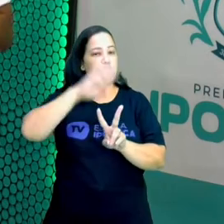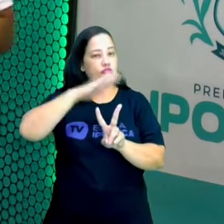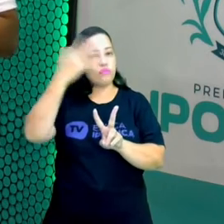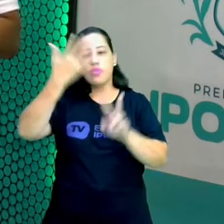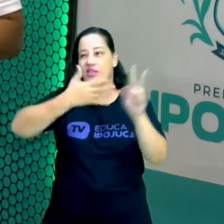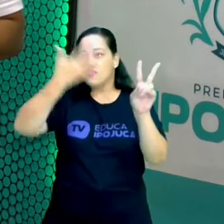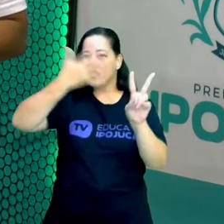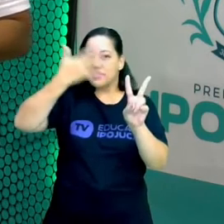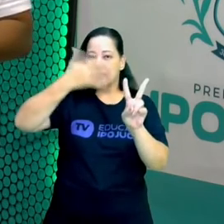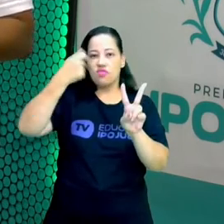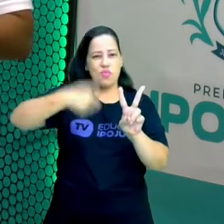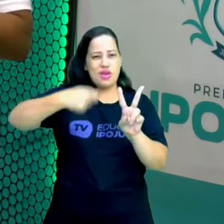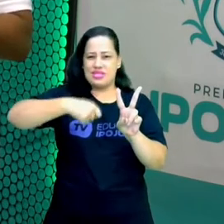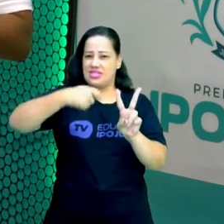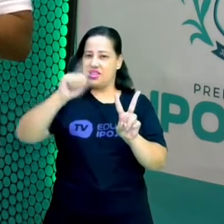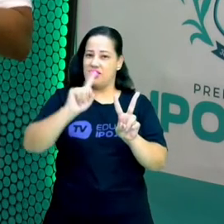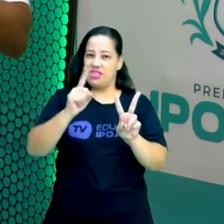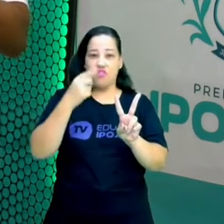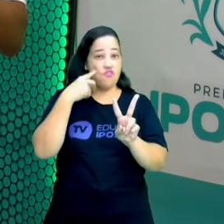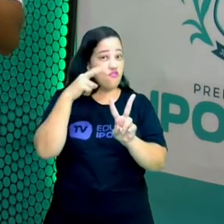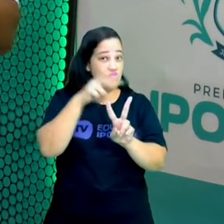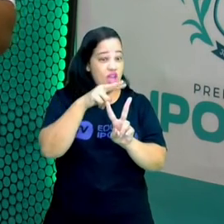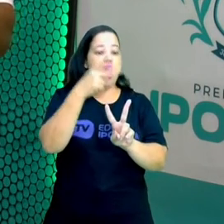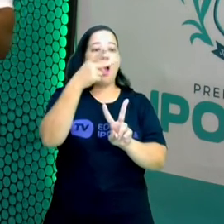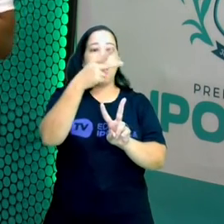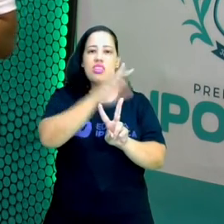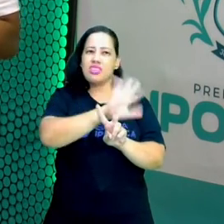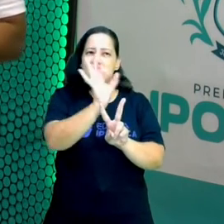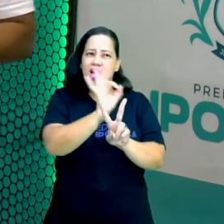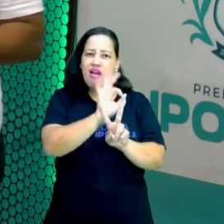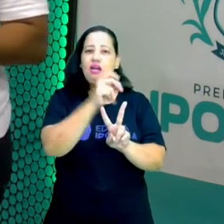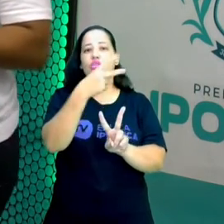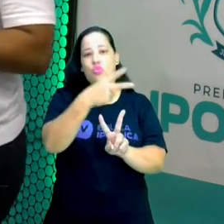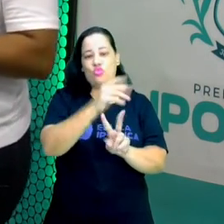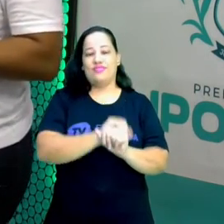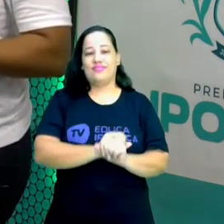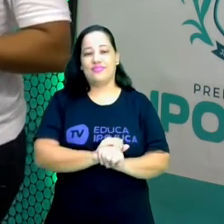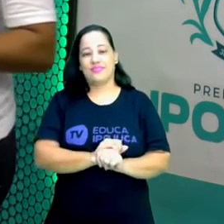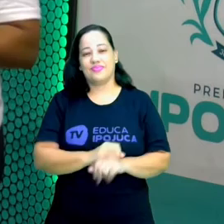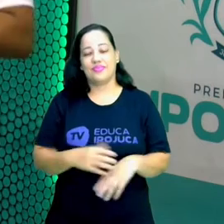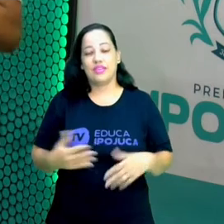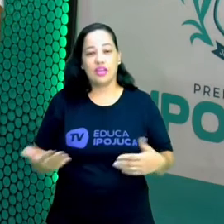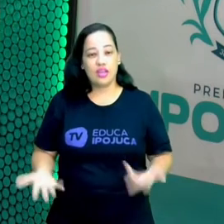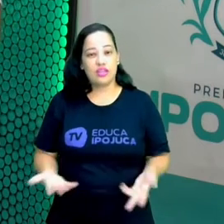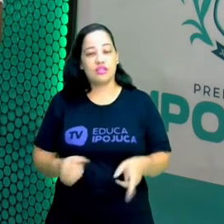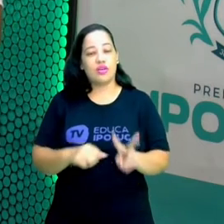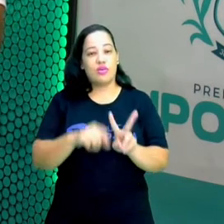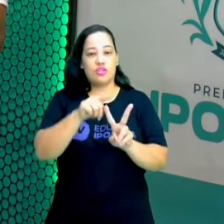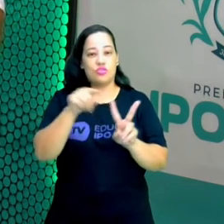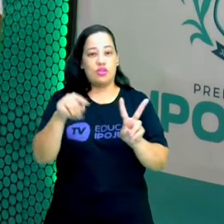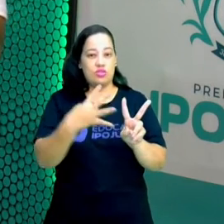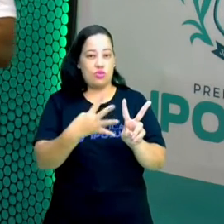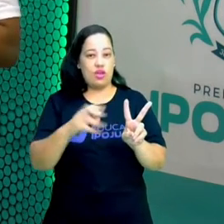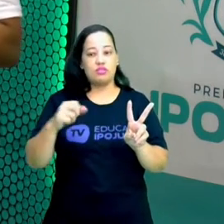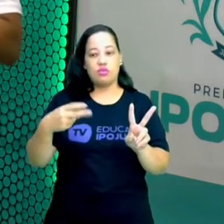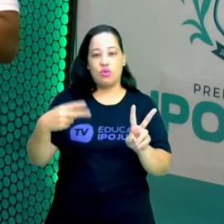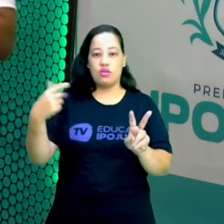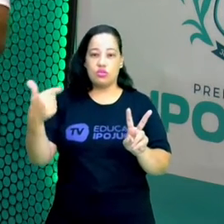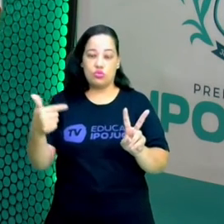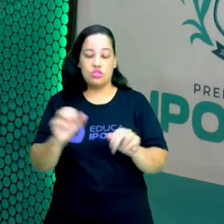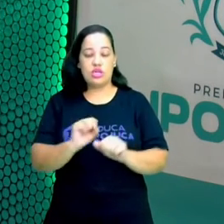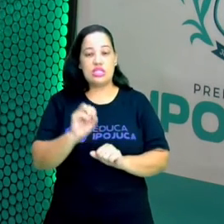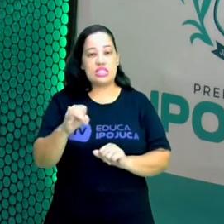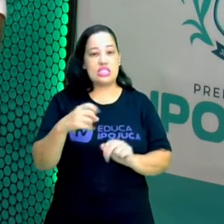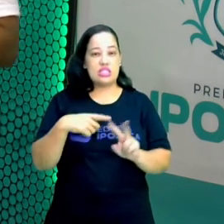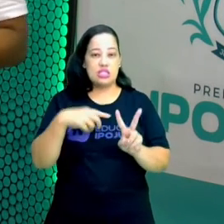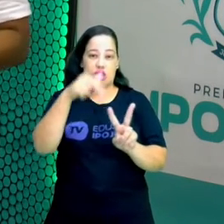não esquecer, que é igual a 2, raiz quadrada de 4. Vamos lá. Se m sobre n for um